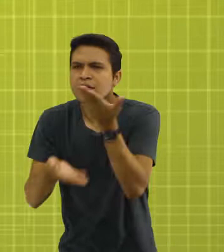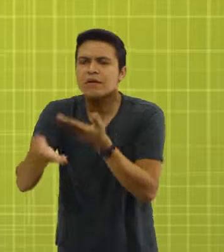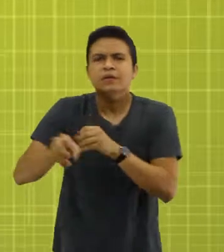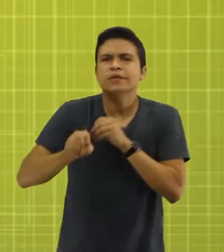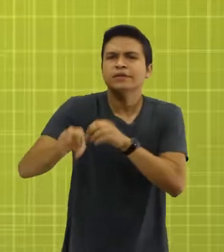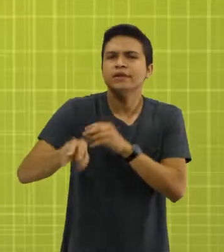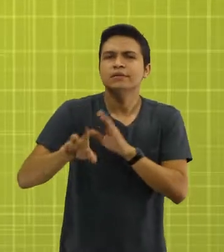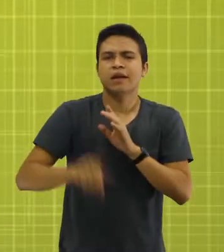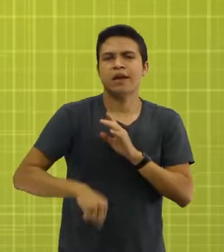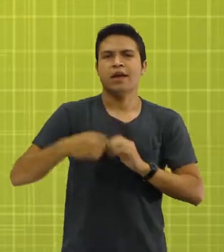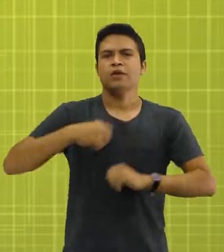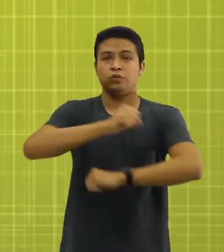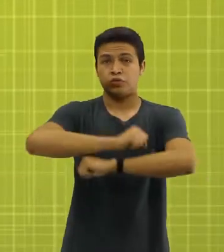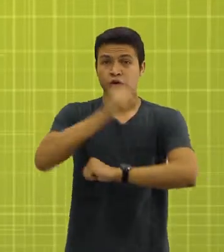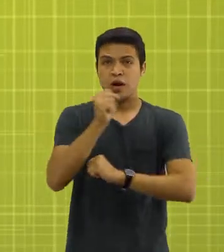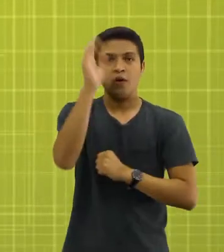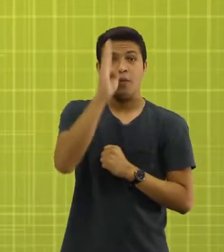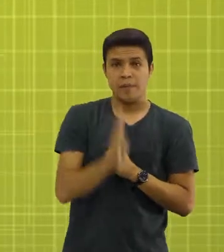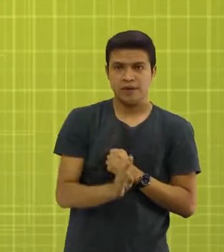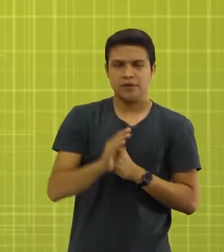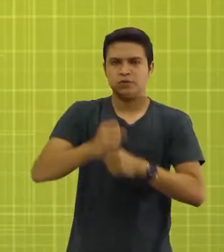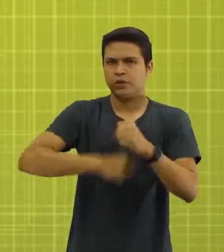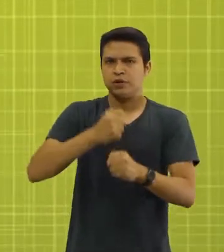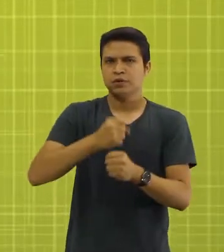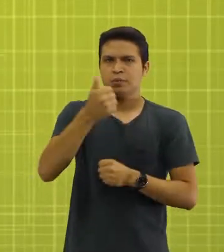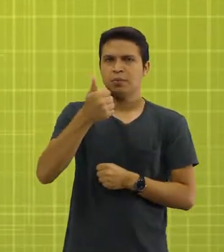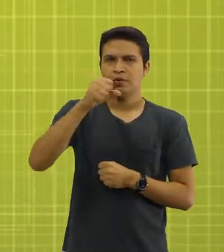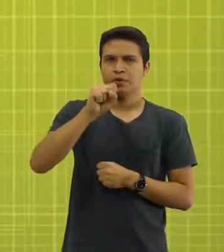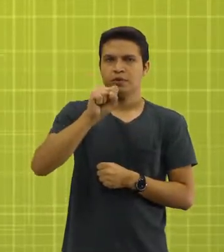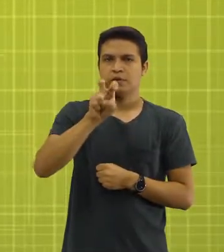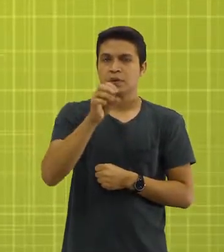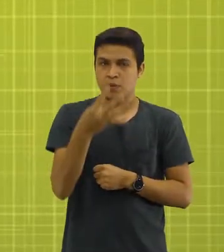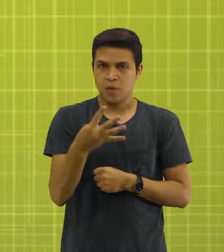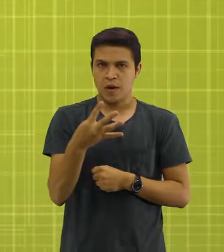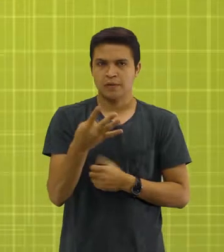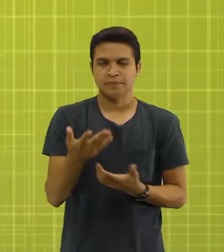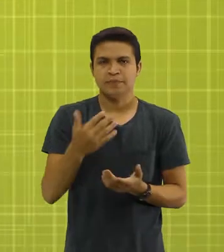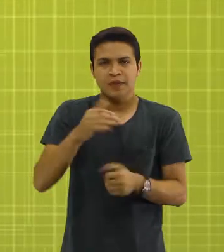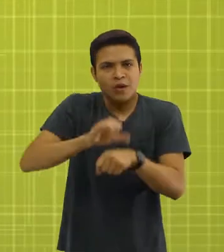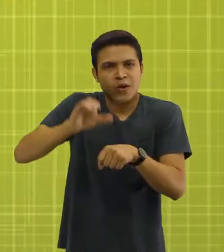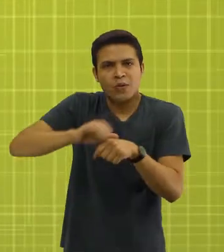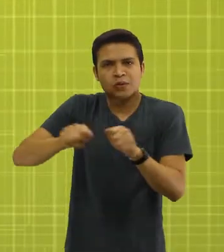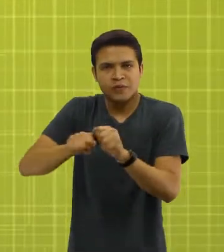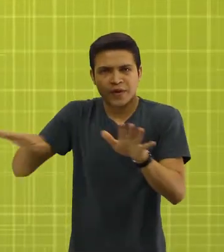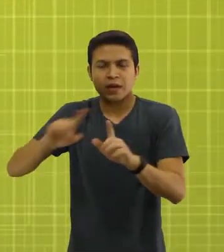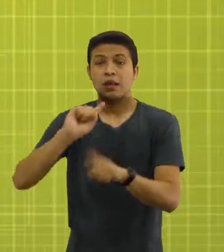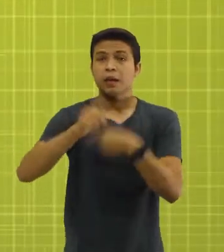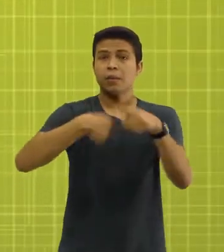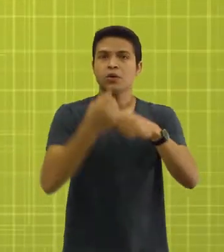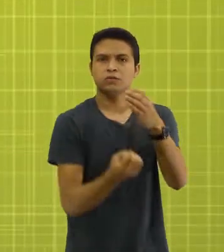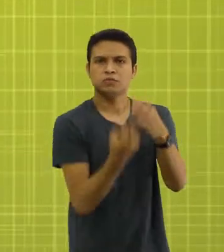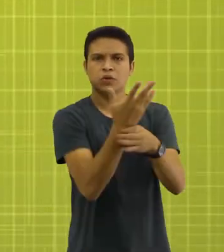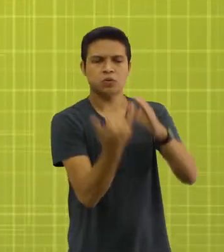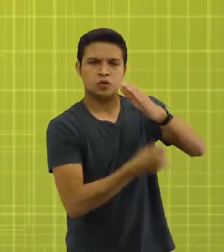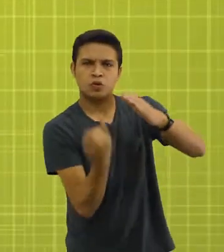correspondência aconteceu no Jornal do Brasil, em 1904, oferecendo curso para tatilógrafo. Alguns anos depois, surgiu o